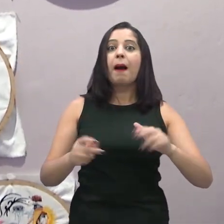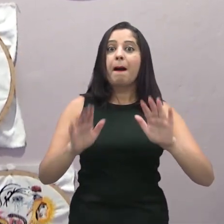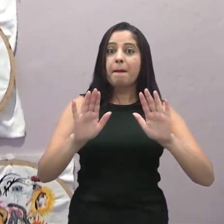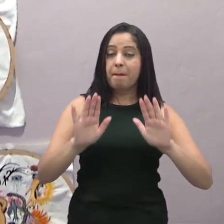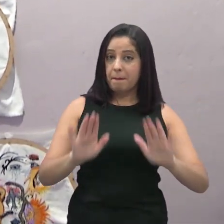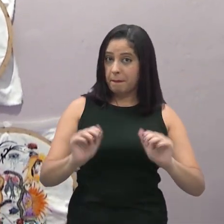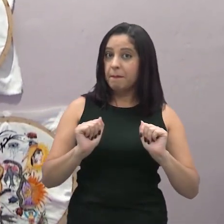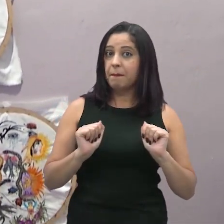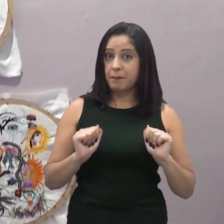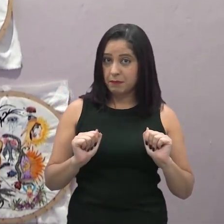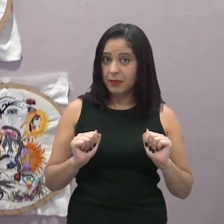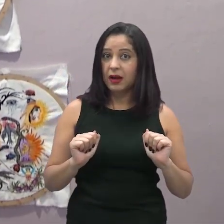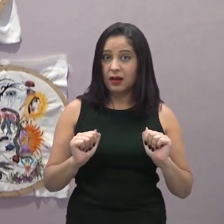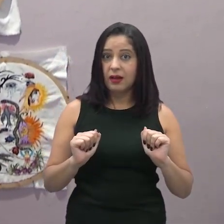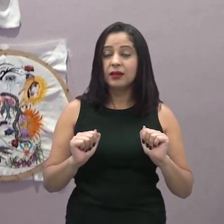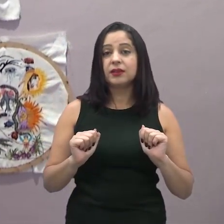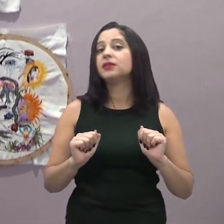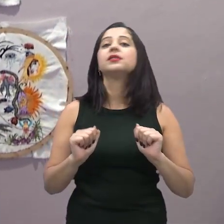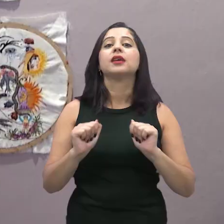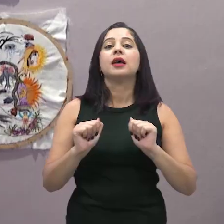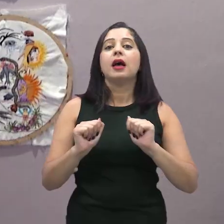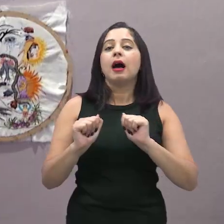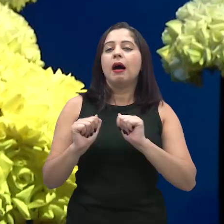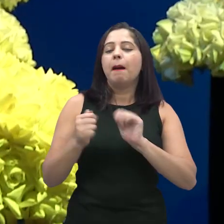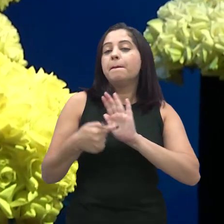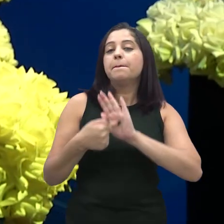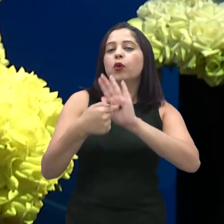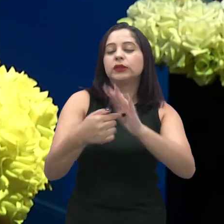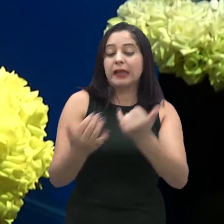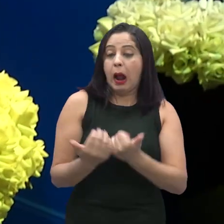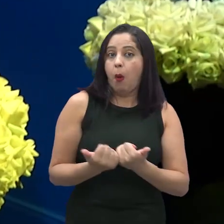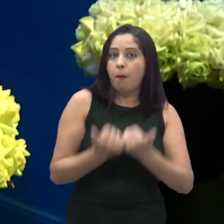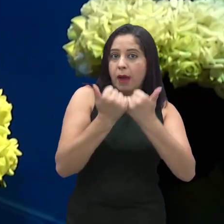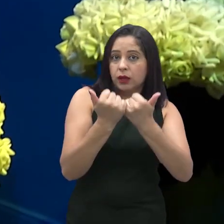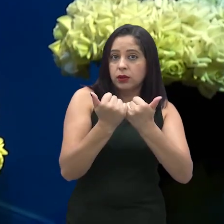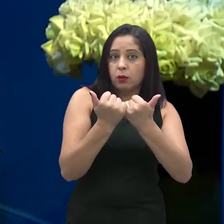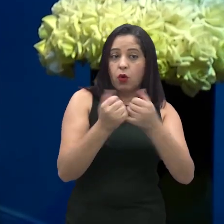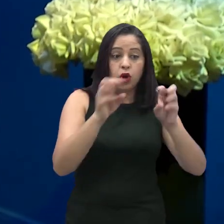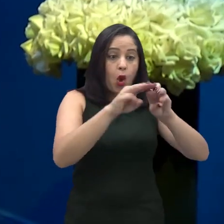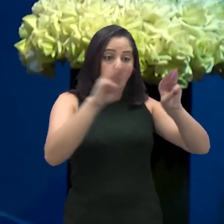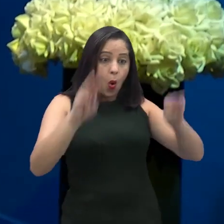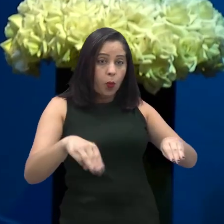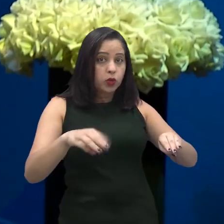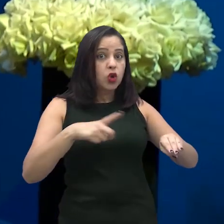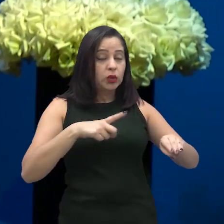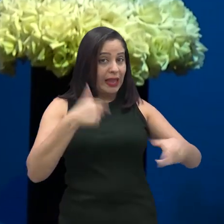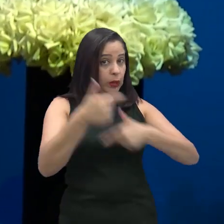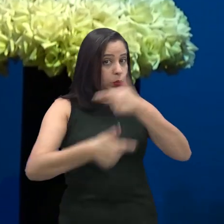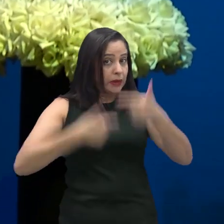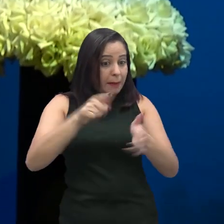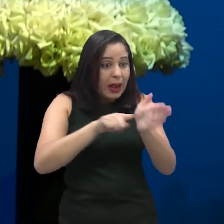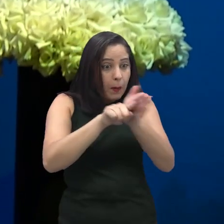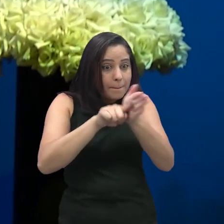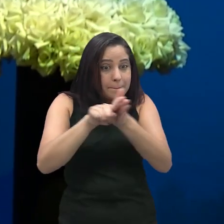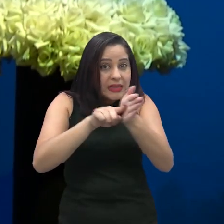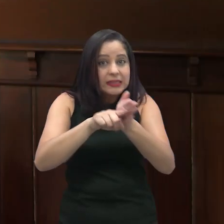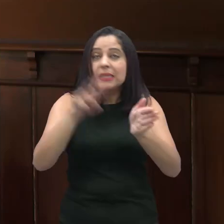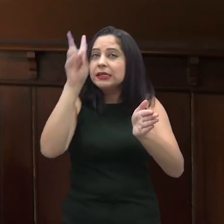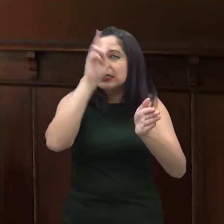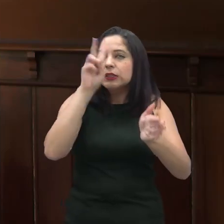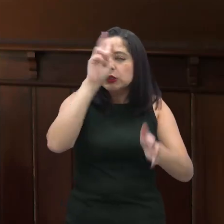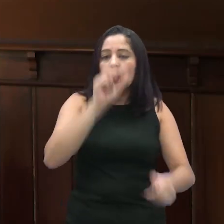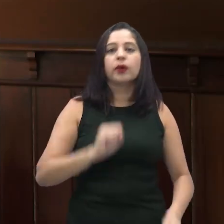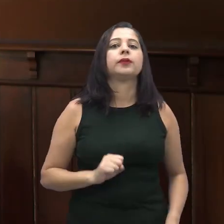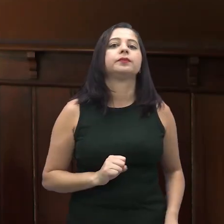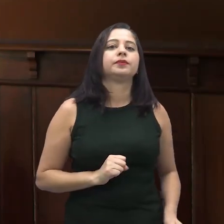mas além de preservar o patrimônio cultural, o museu também tem um importante trabalho de pesquisa da nossa história.